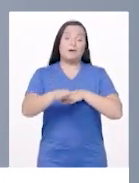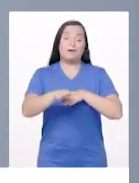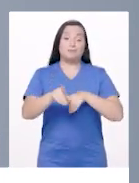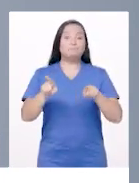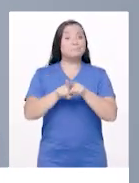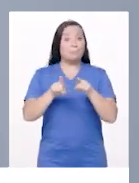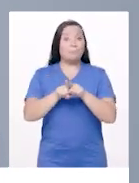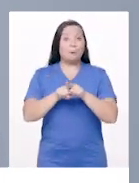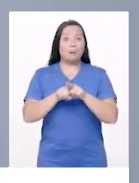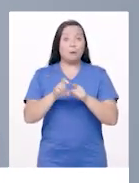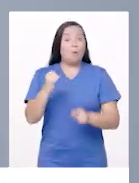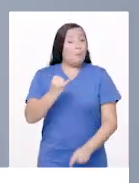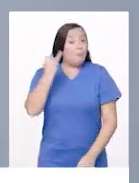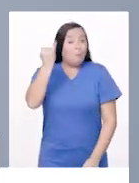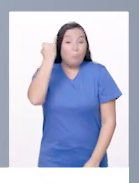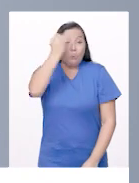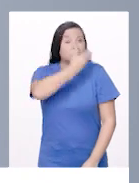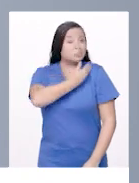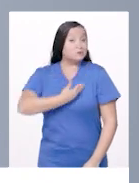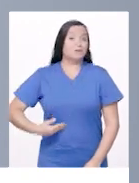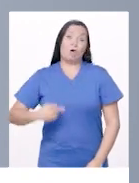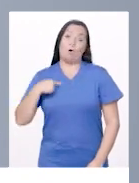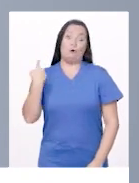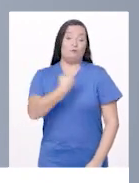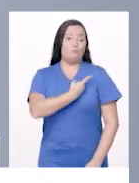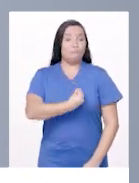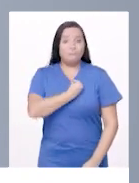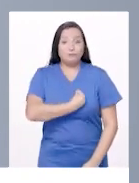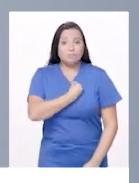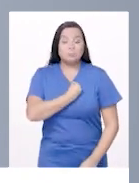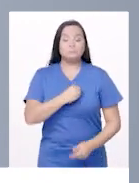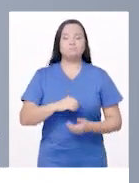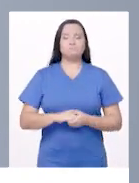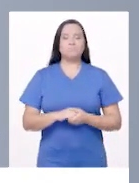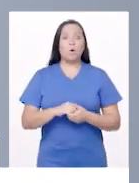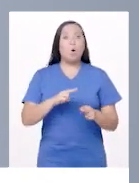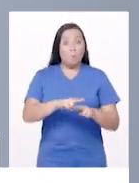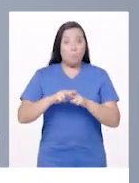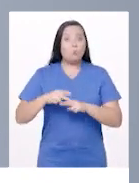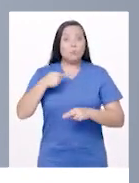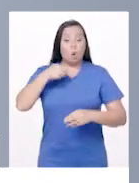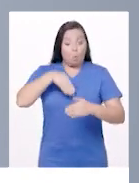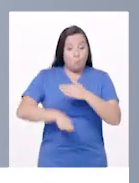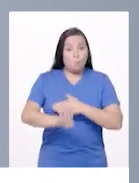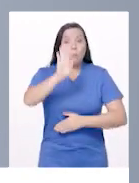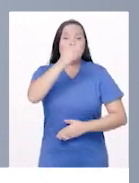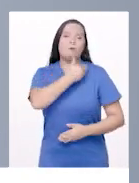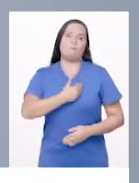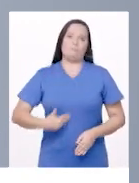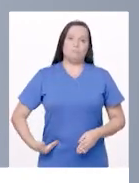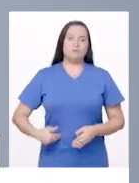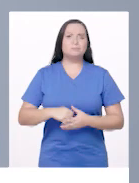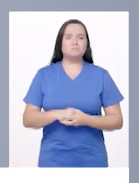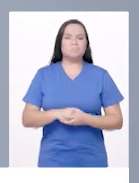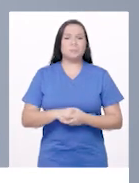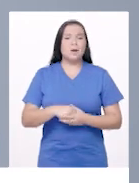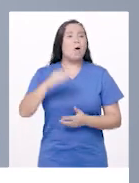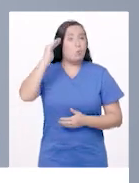por exemplo. Olha o tamanho da importância do Estado em nossas vidas. É por isso que eu decidi me candidatar a